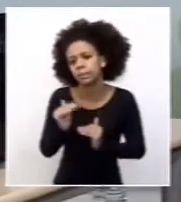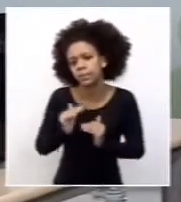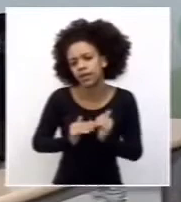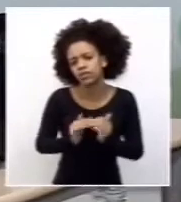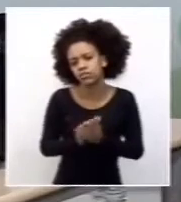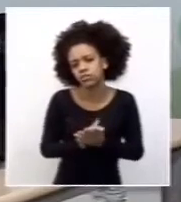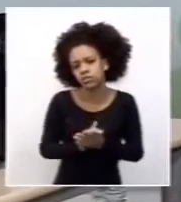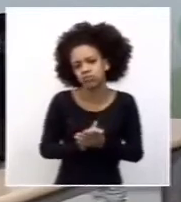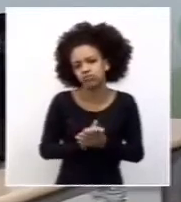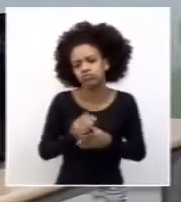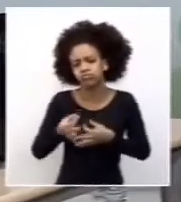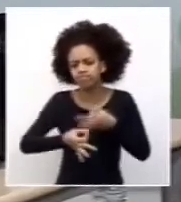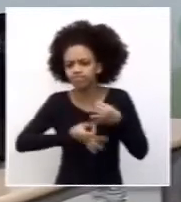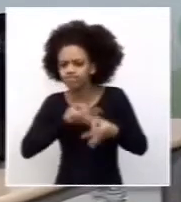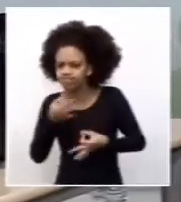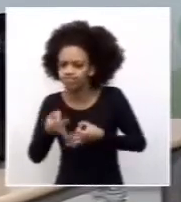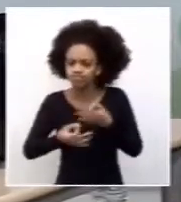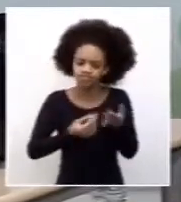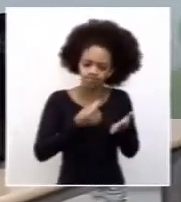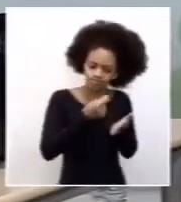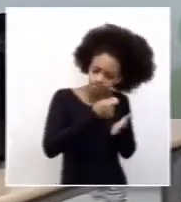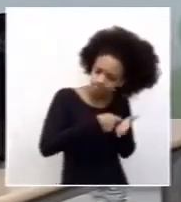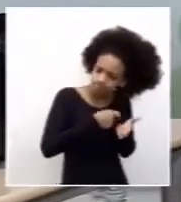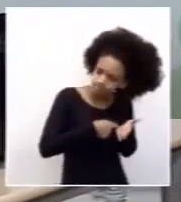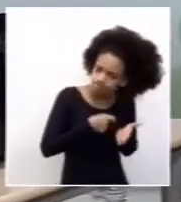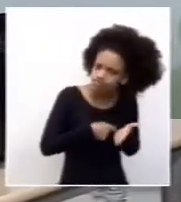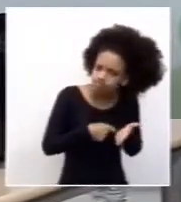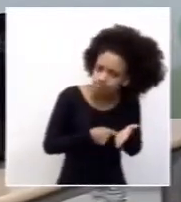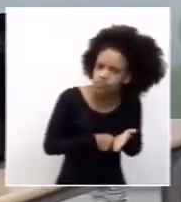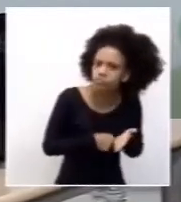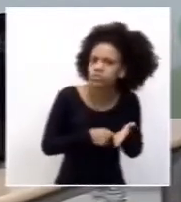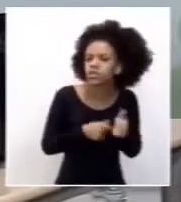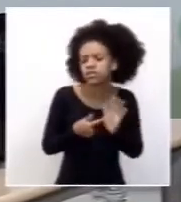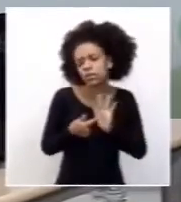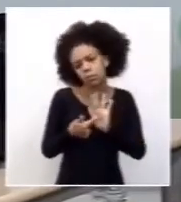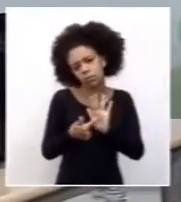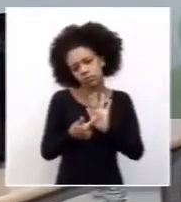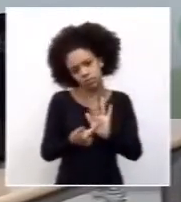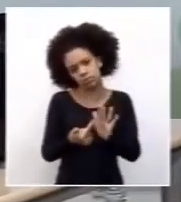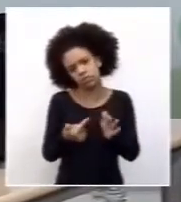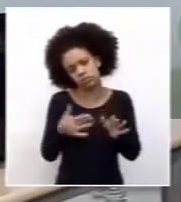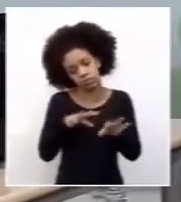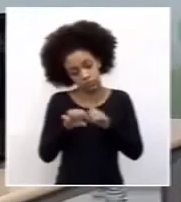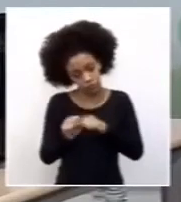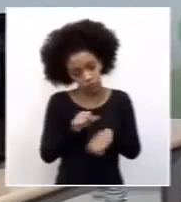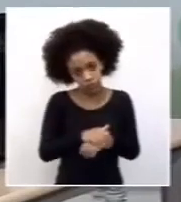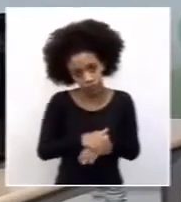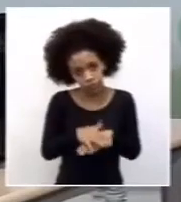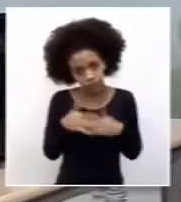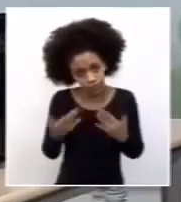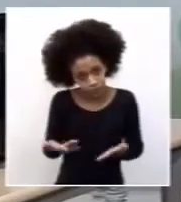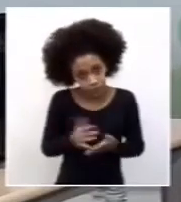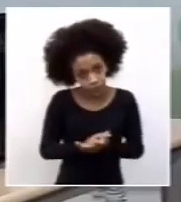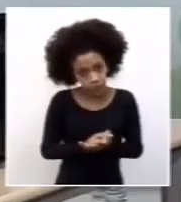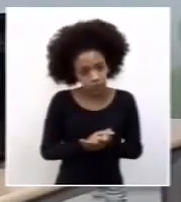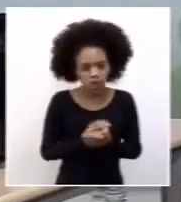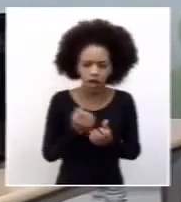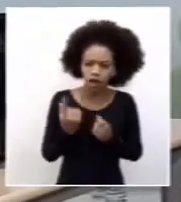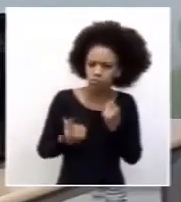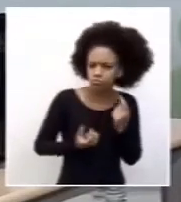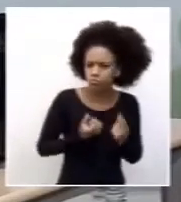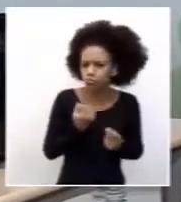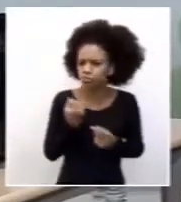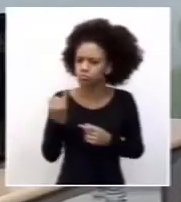estar refletindo e registrando essas considerações, esses apontamentos nesta TPC. Tá? Então vamos destacar alguns